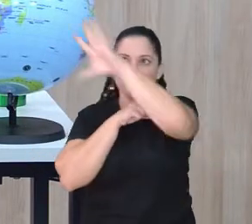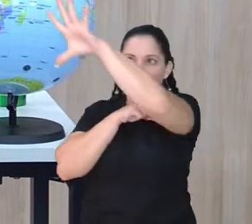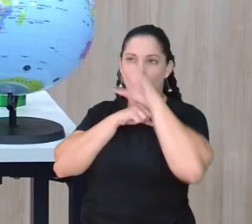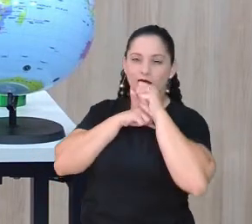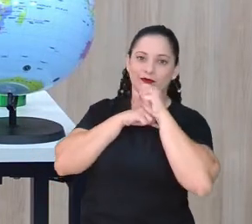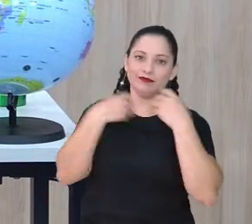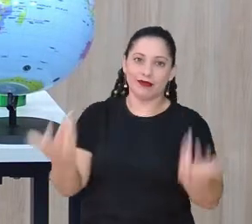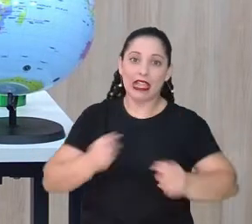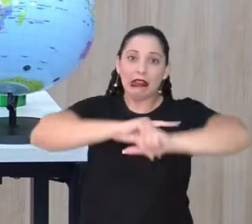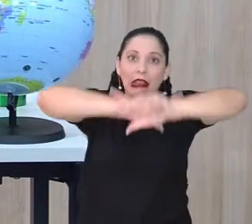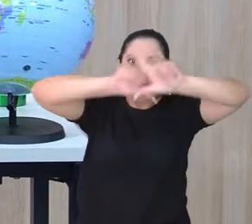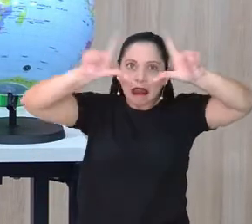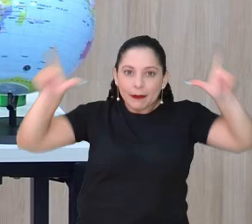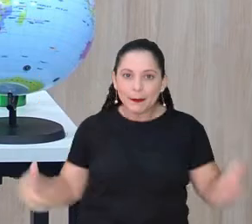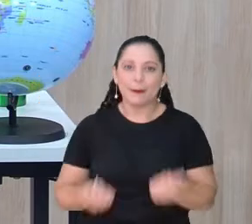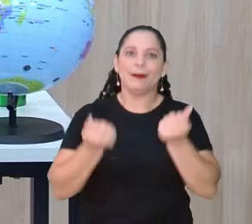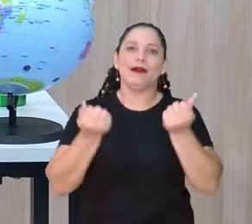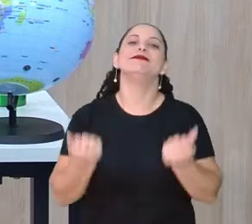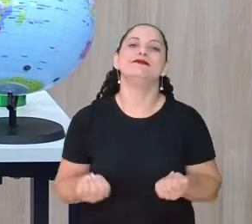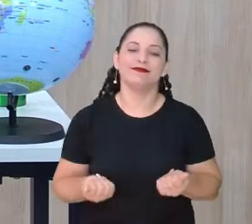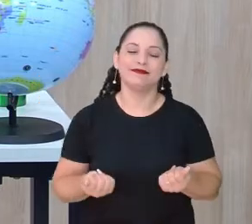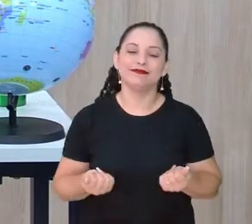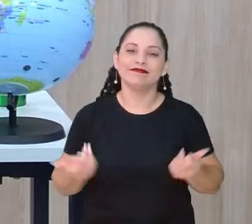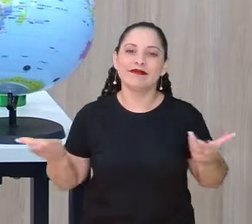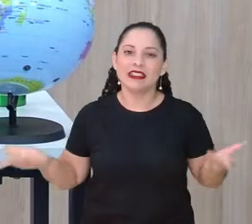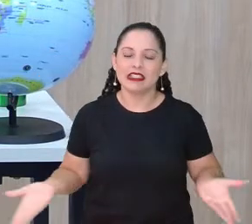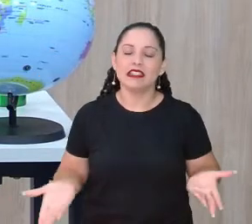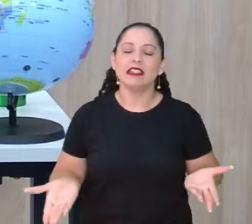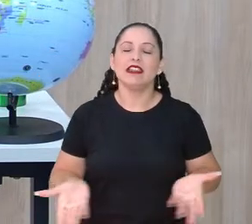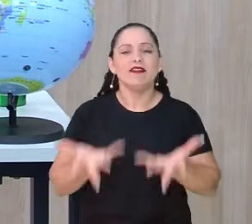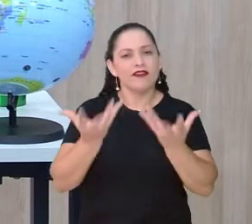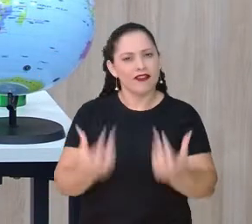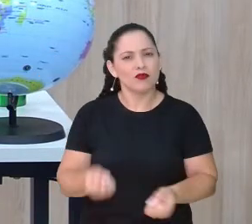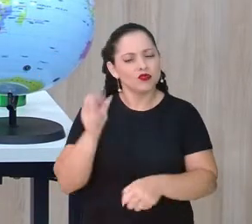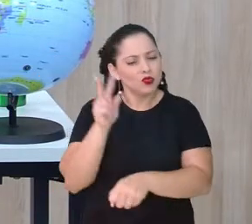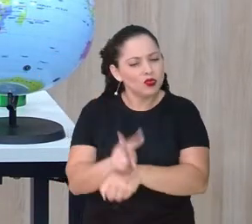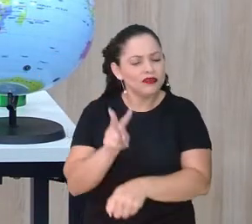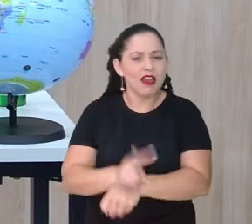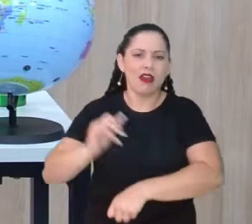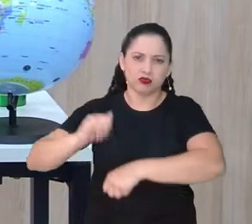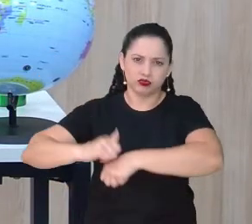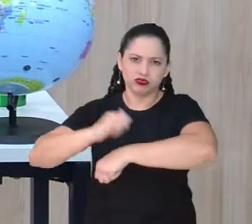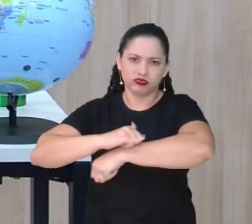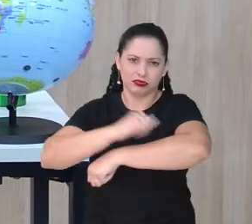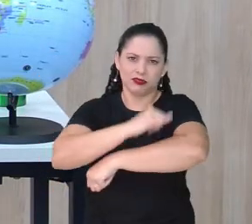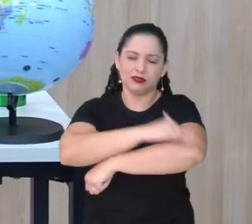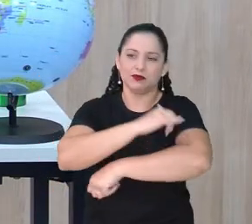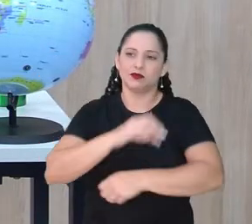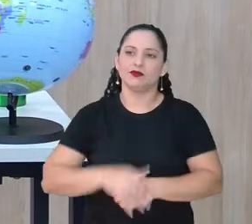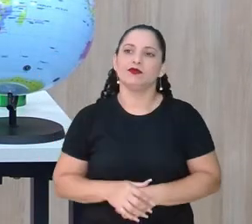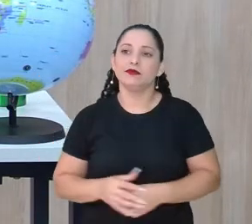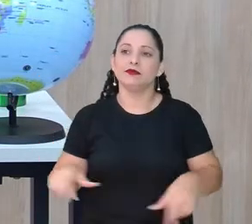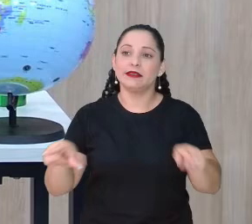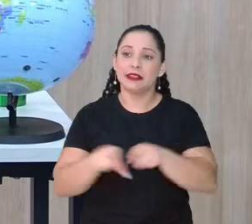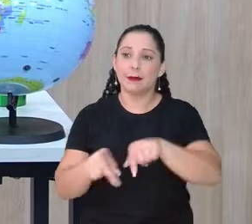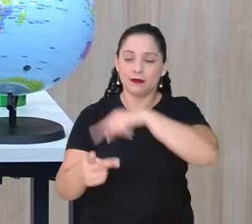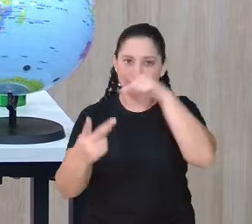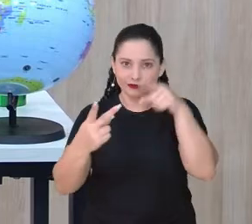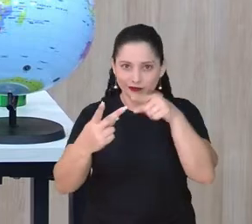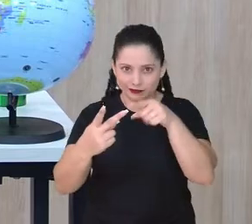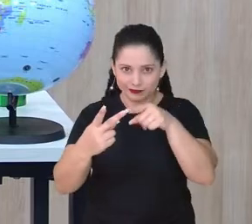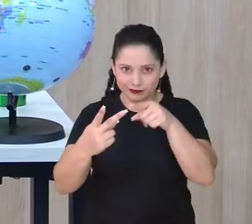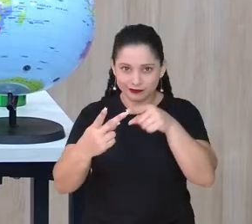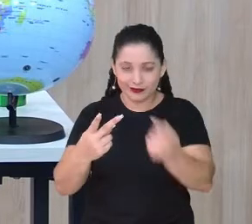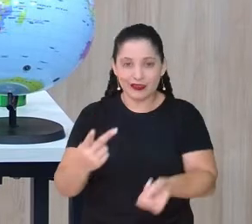bem à vontade em relação aí à questão aí da sobrevivência. E aí a questão do